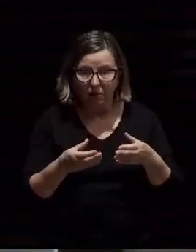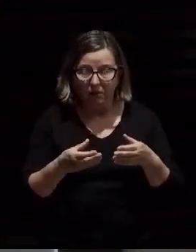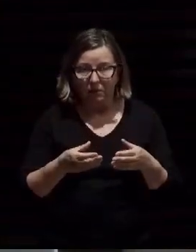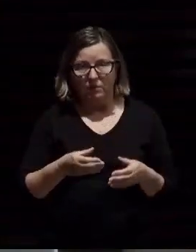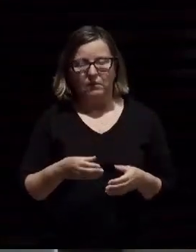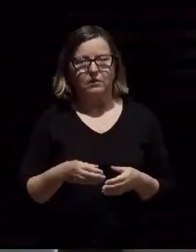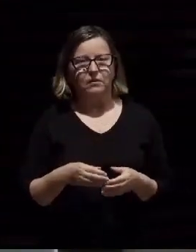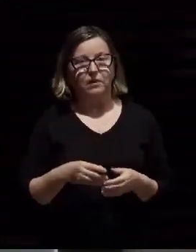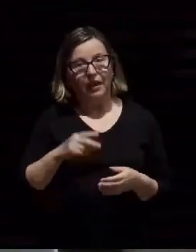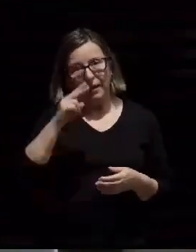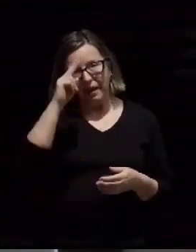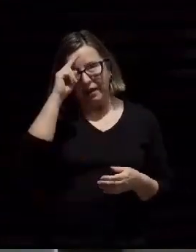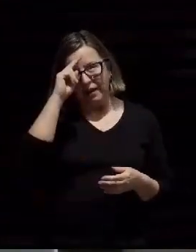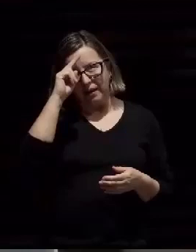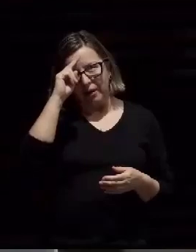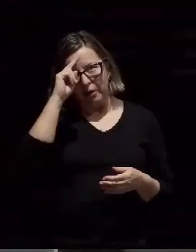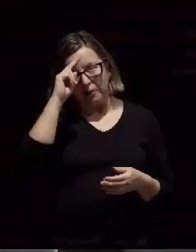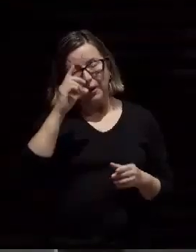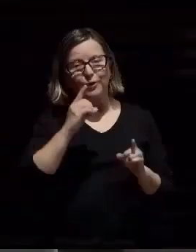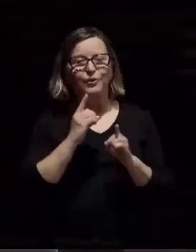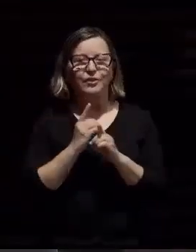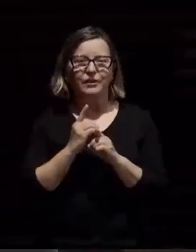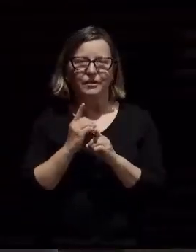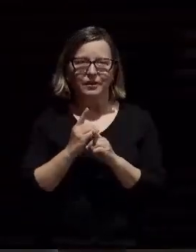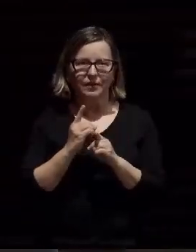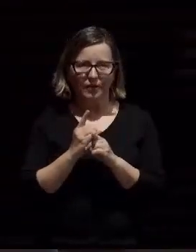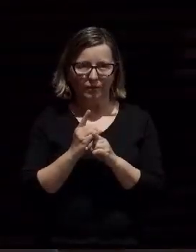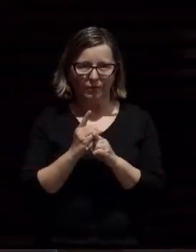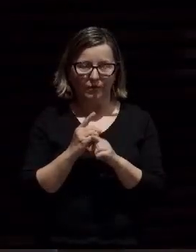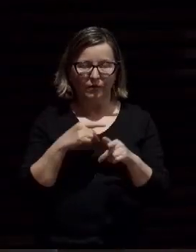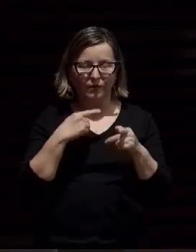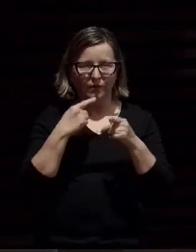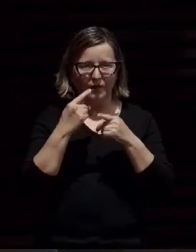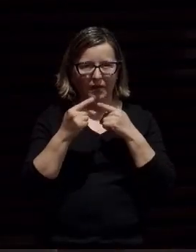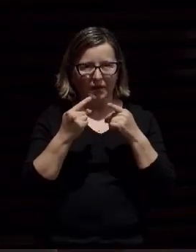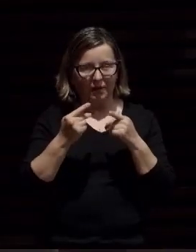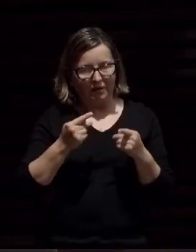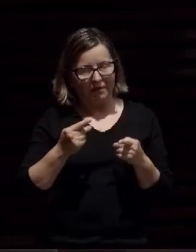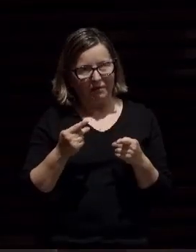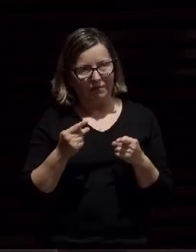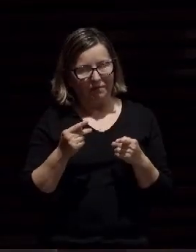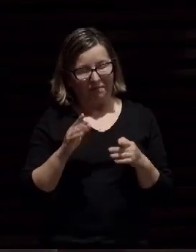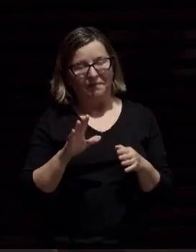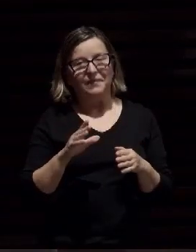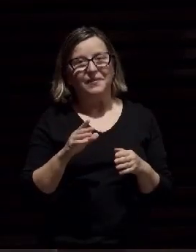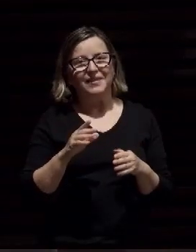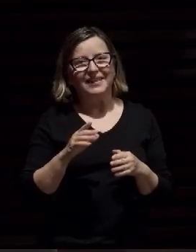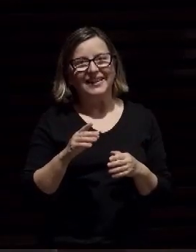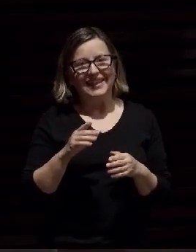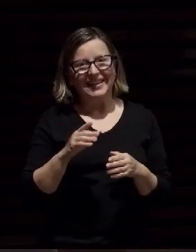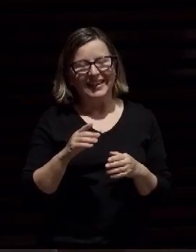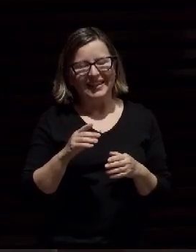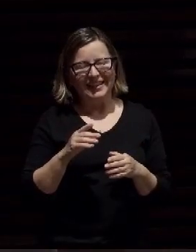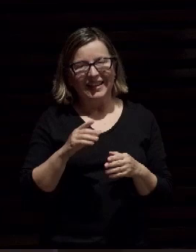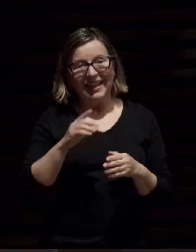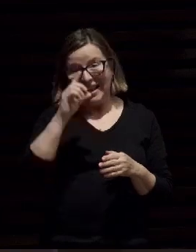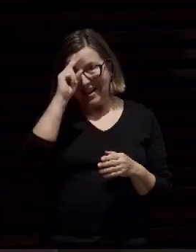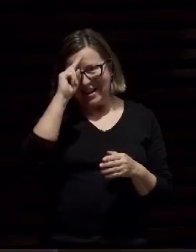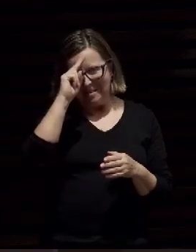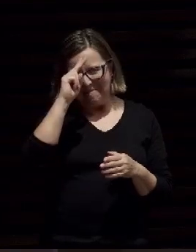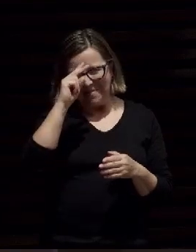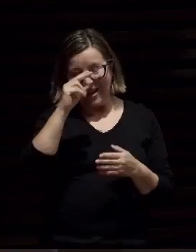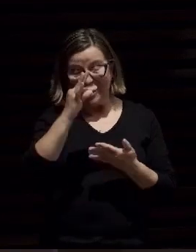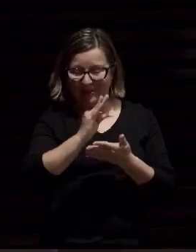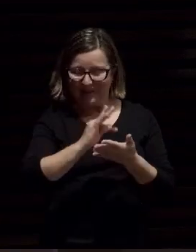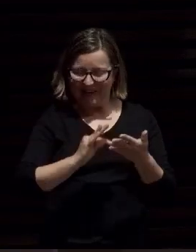lembrando-se os discípulos de que está escrito: o zelo da tua casa me consumirá. E perguntaram-lhe, pois,